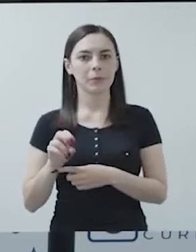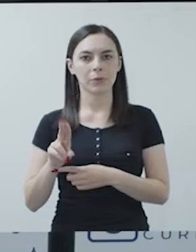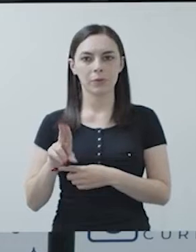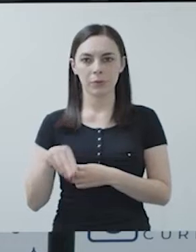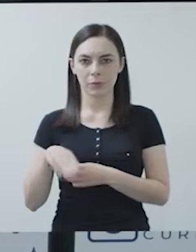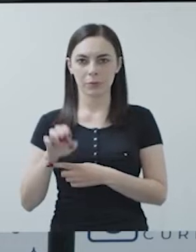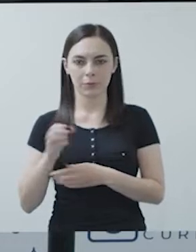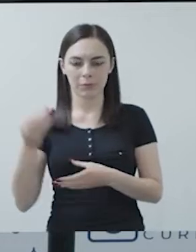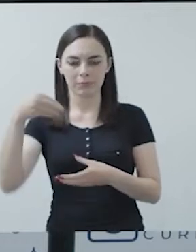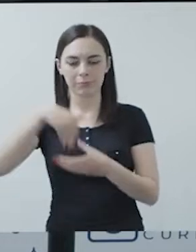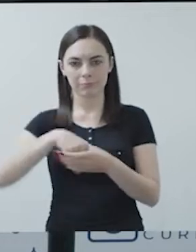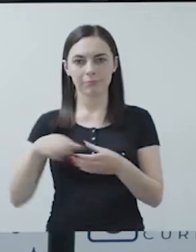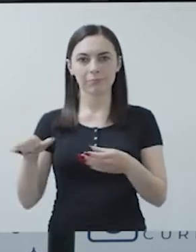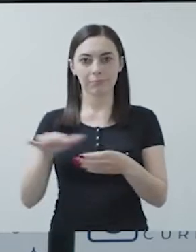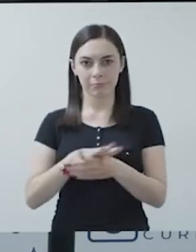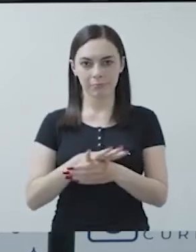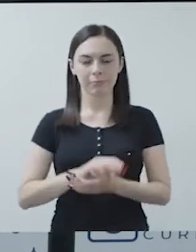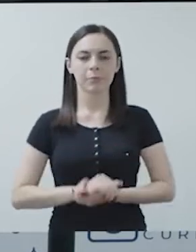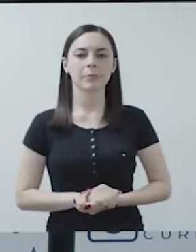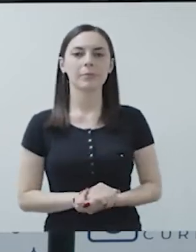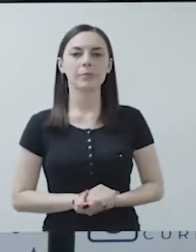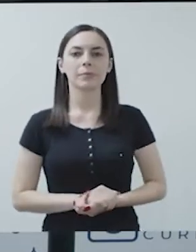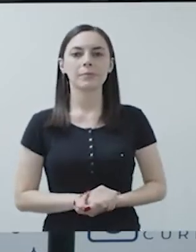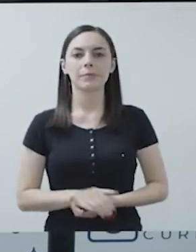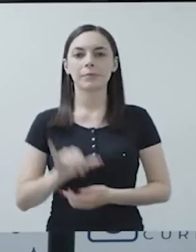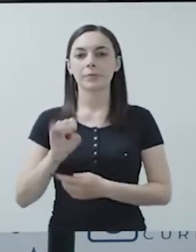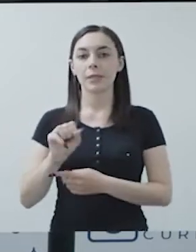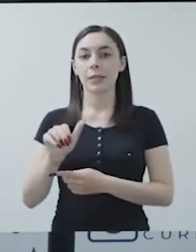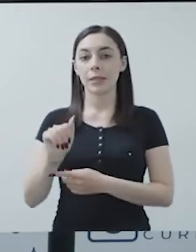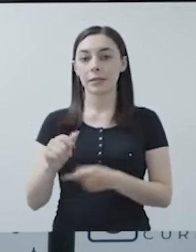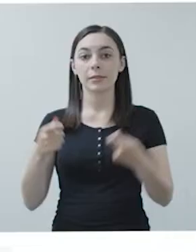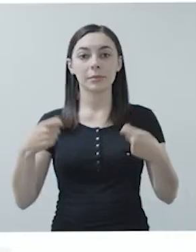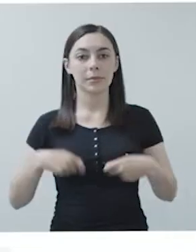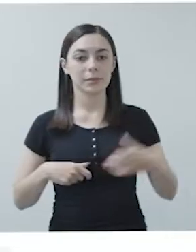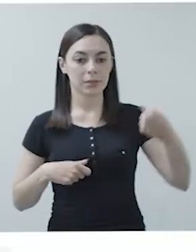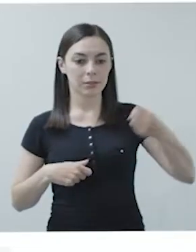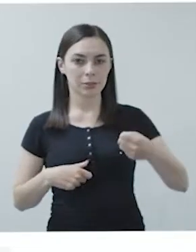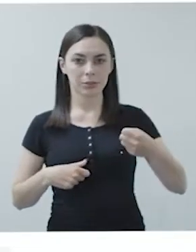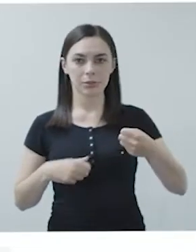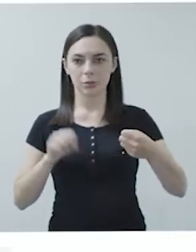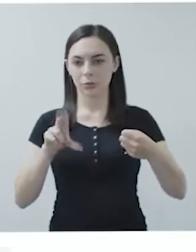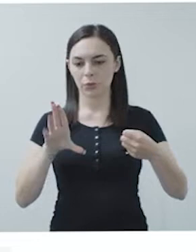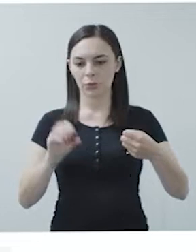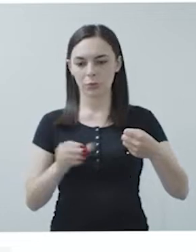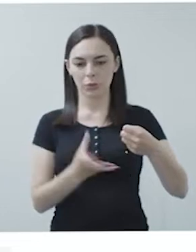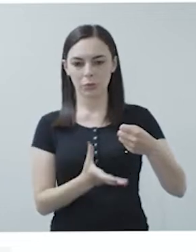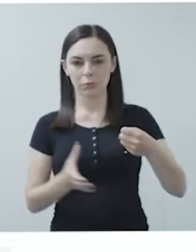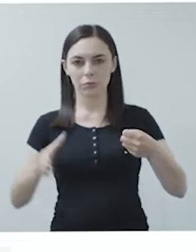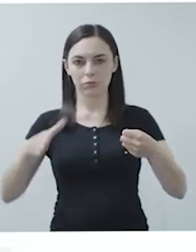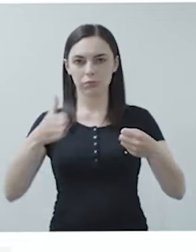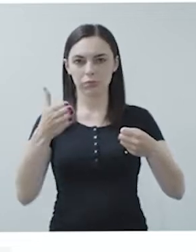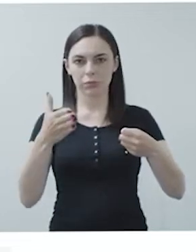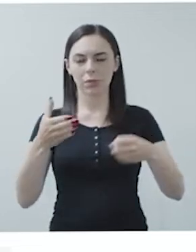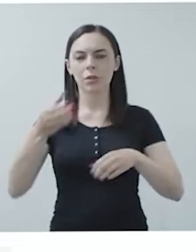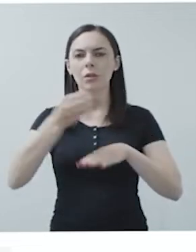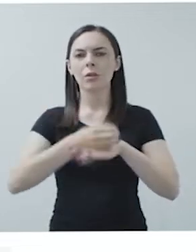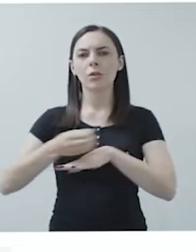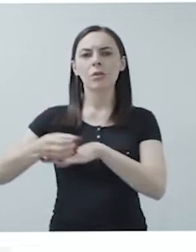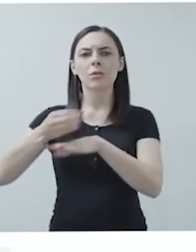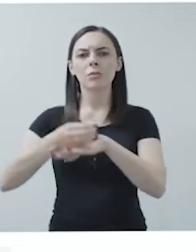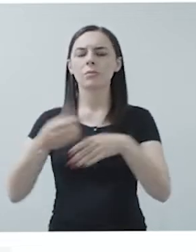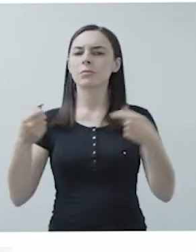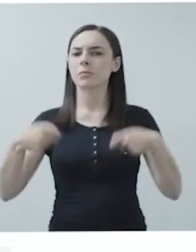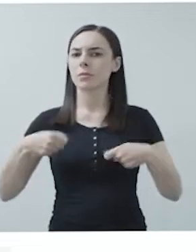lá. Isa precisa encher uma jarra de suco. Quais copos ela irá